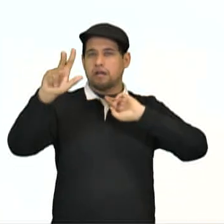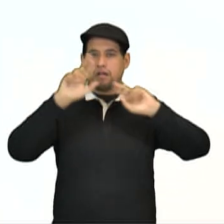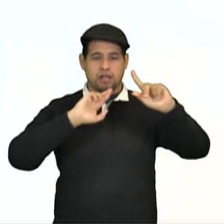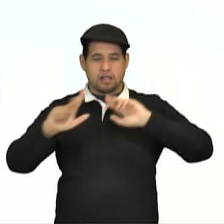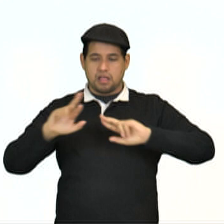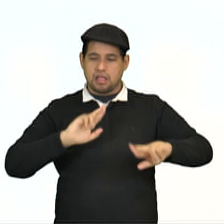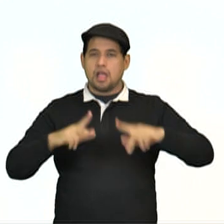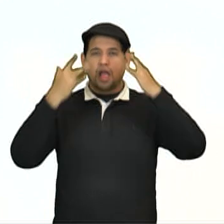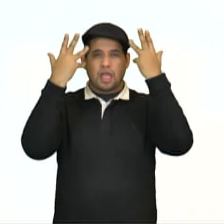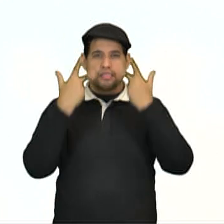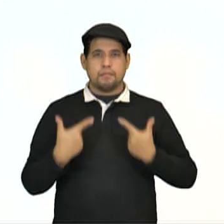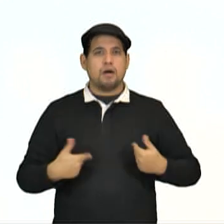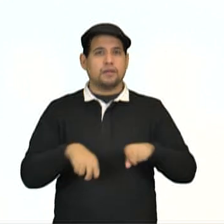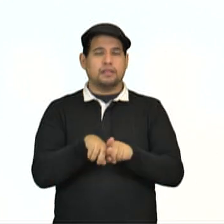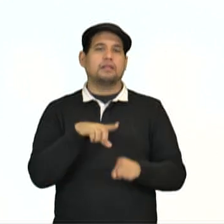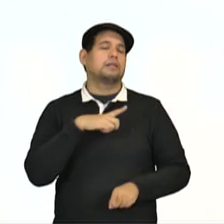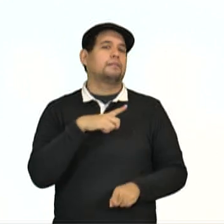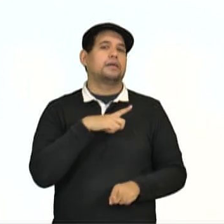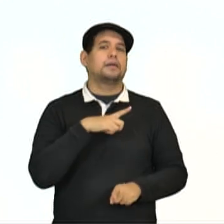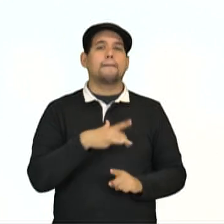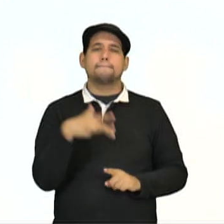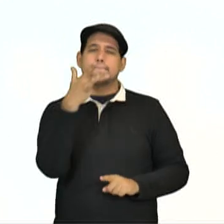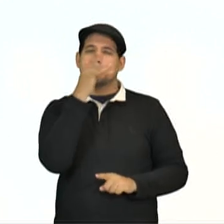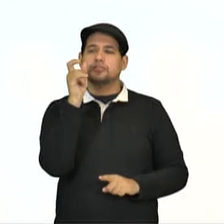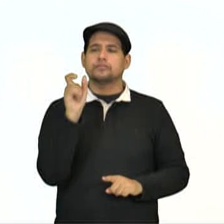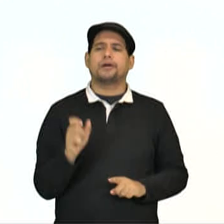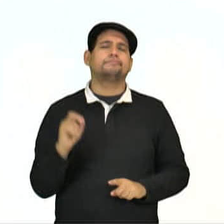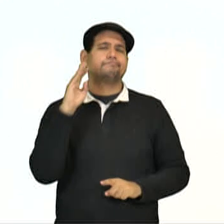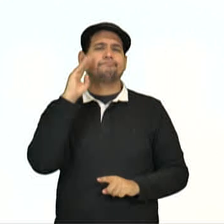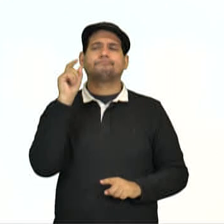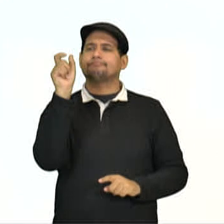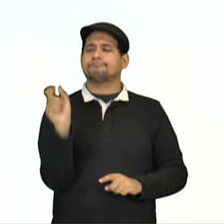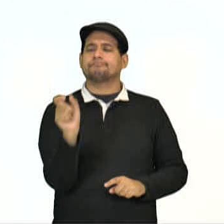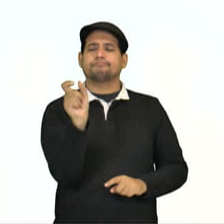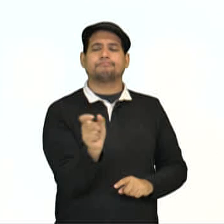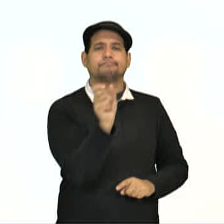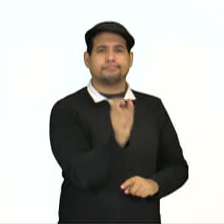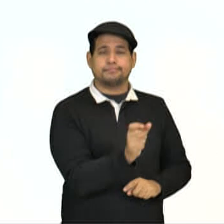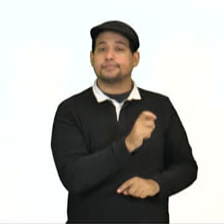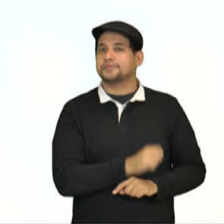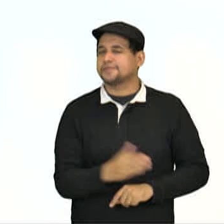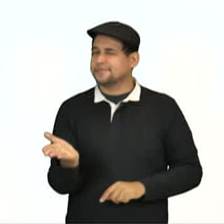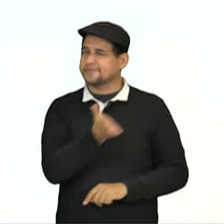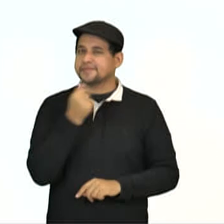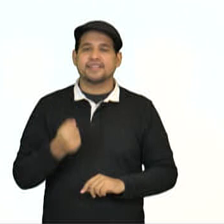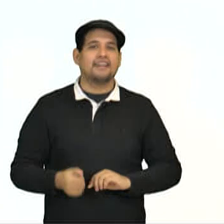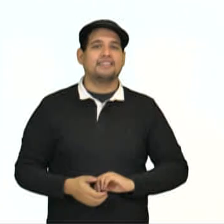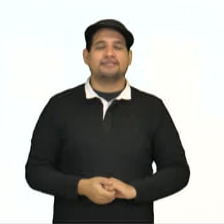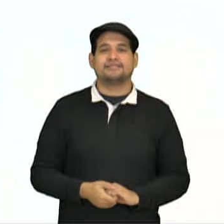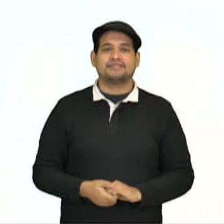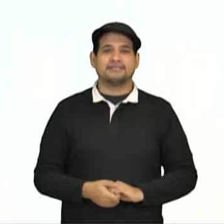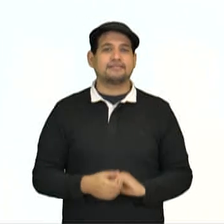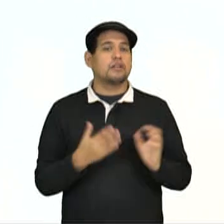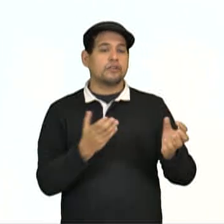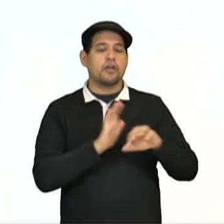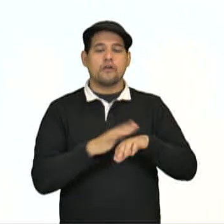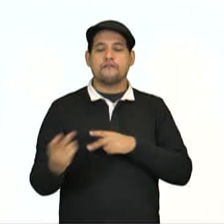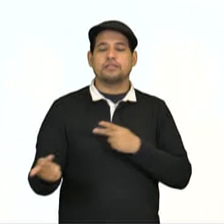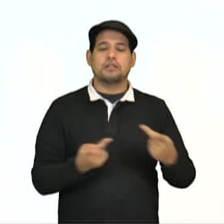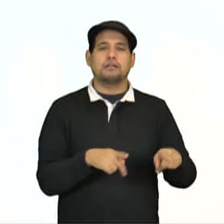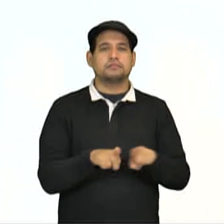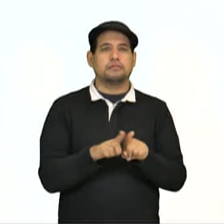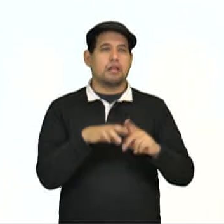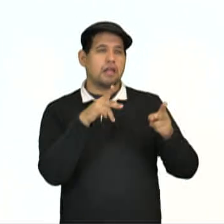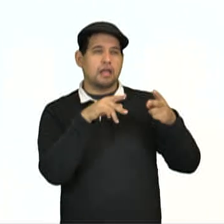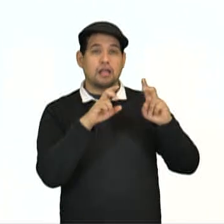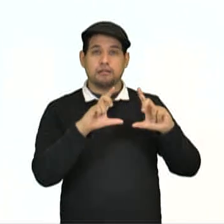filos de animais invertebrados e suas principais características. Bora lá então! Quero convidar você a olhar para